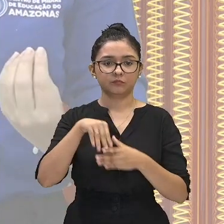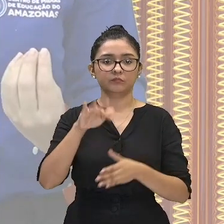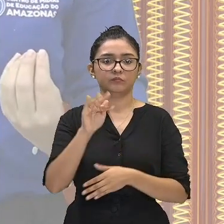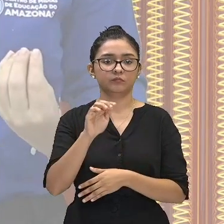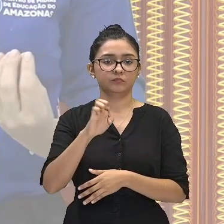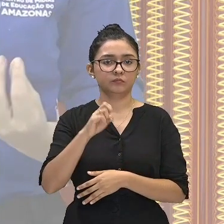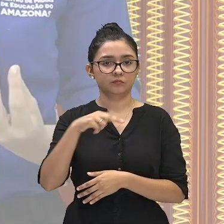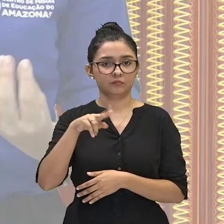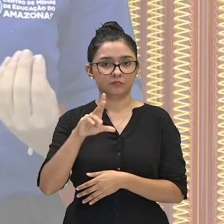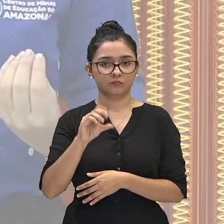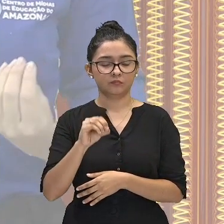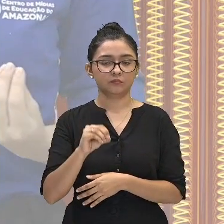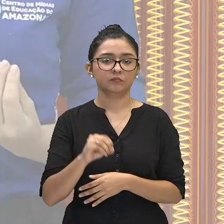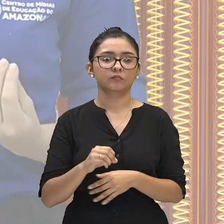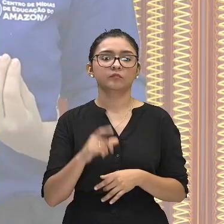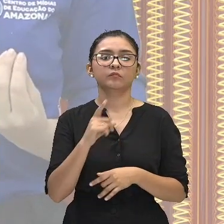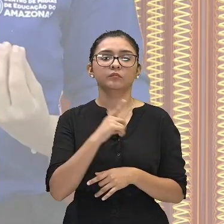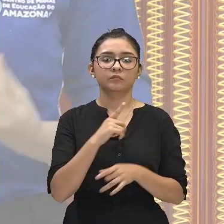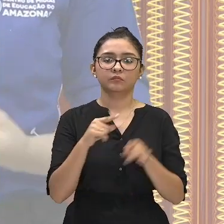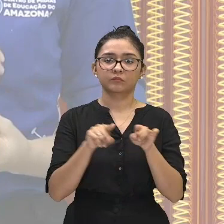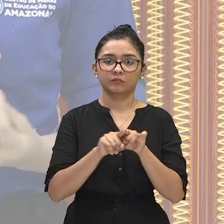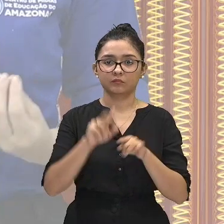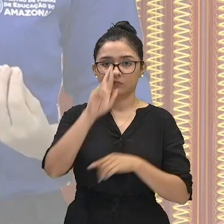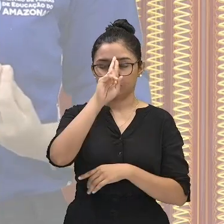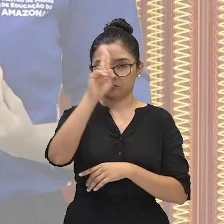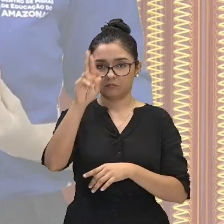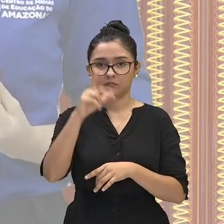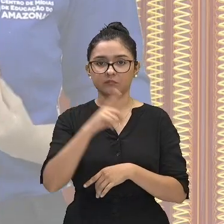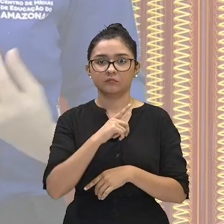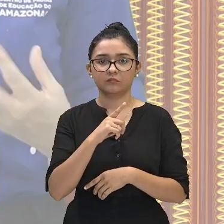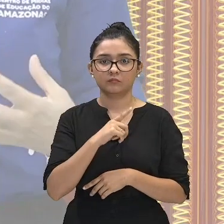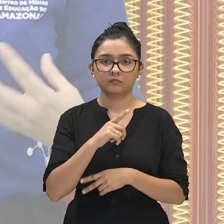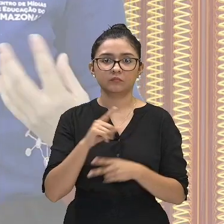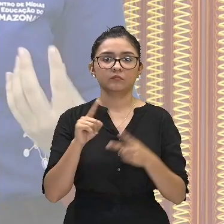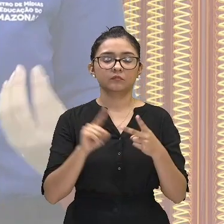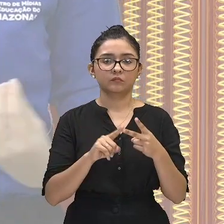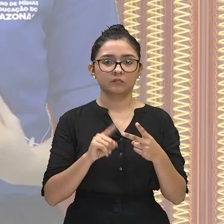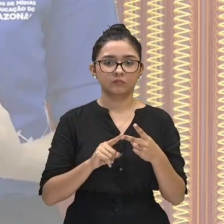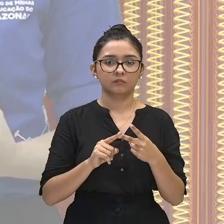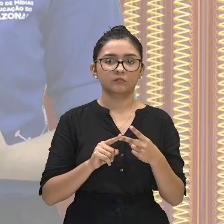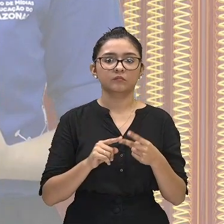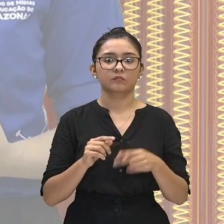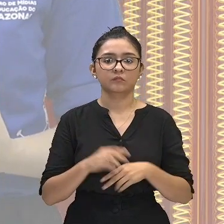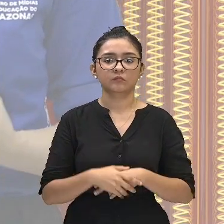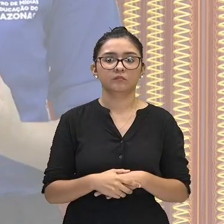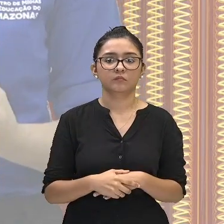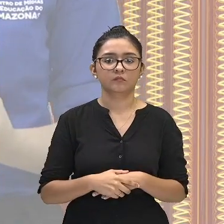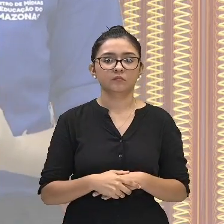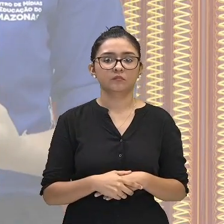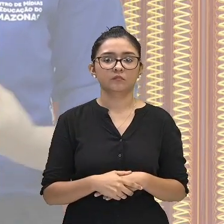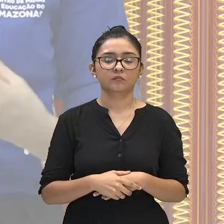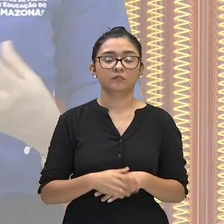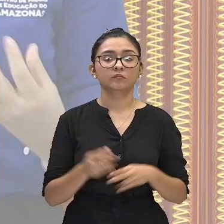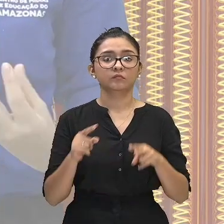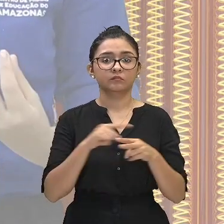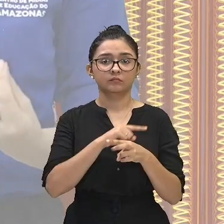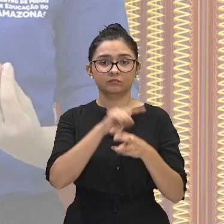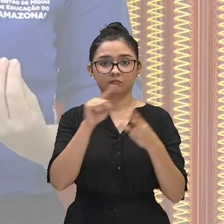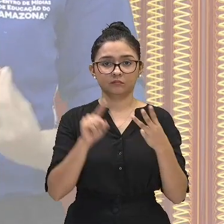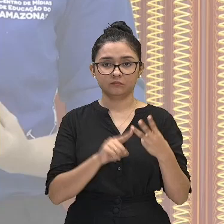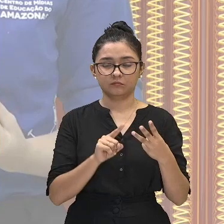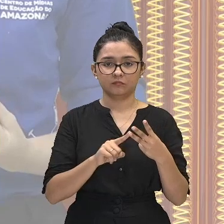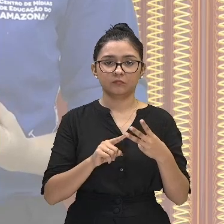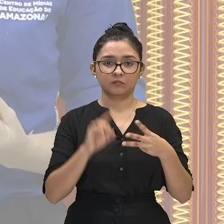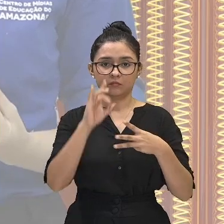feudo. Temos ali o manso senhorial, temos o manso servil, temos o manso comunal e